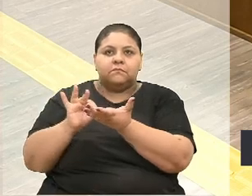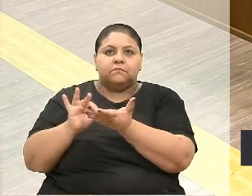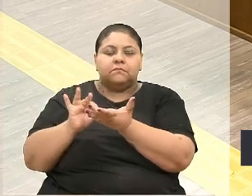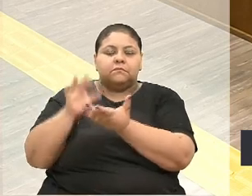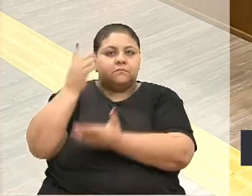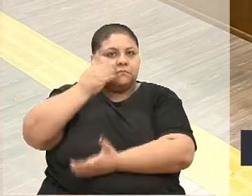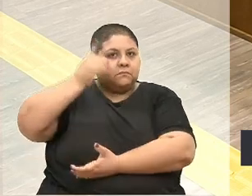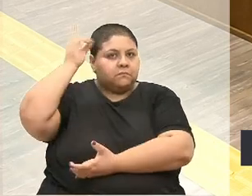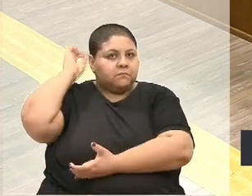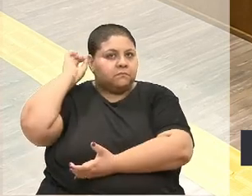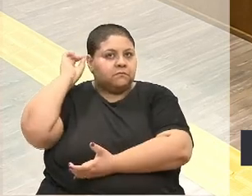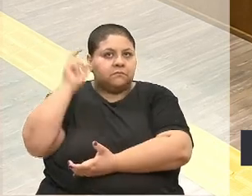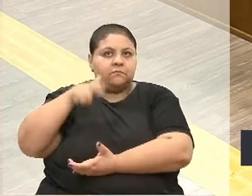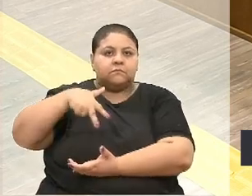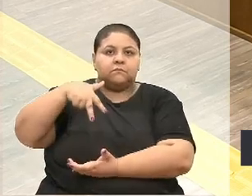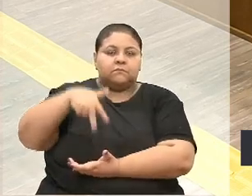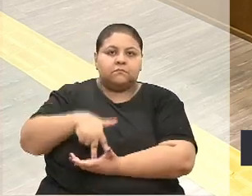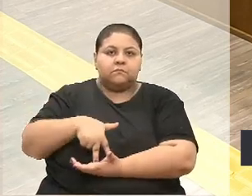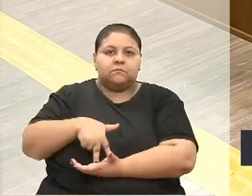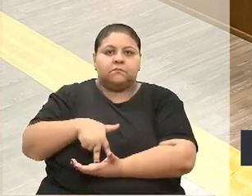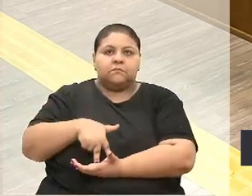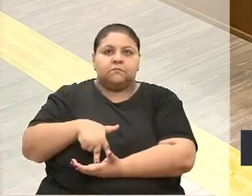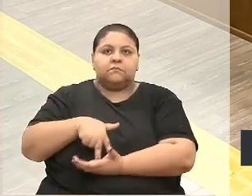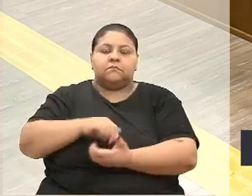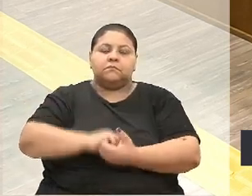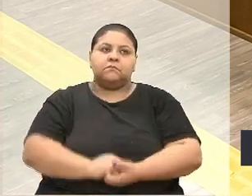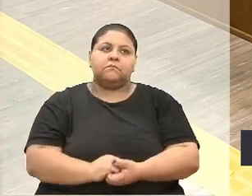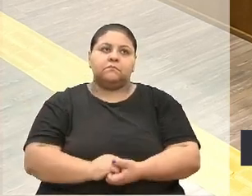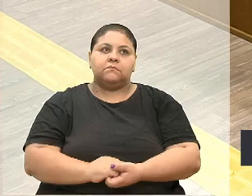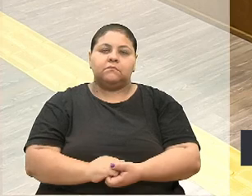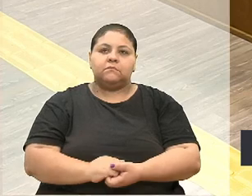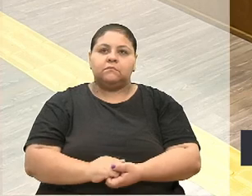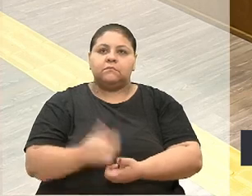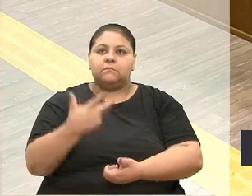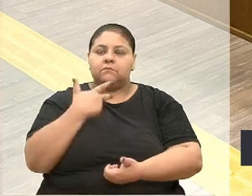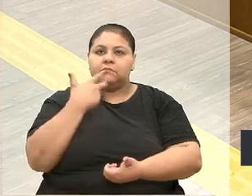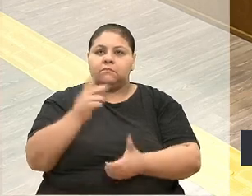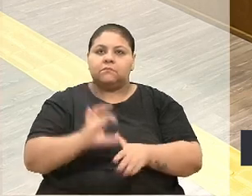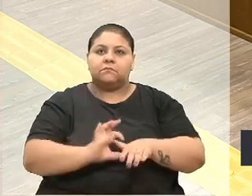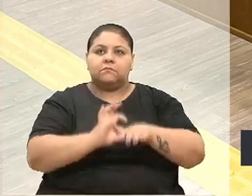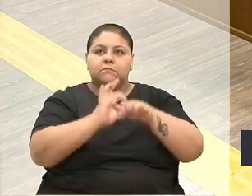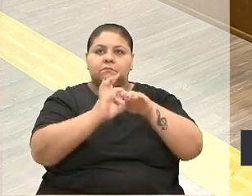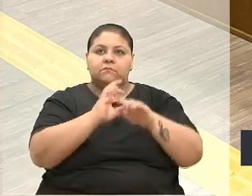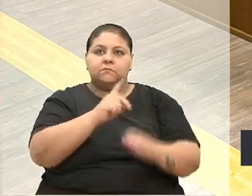Dil, na tribuna. Declaração de líder para a bancada do PT.